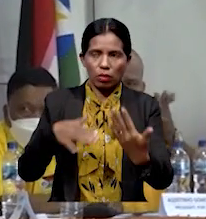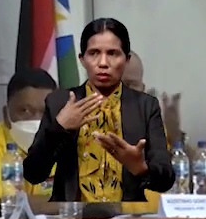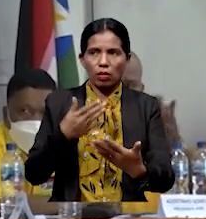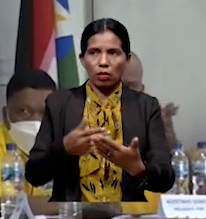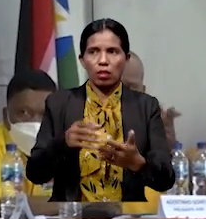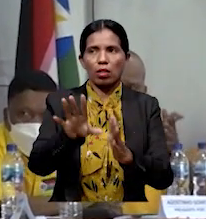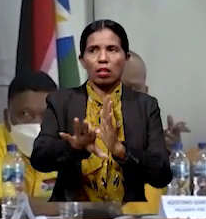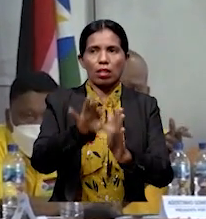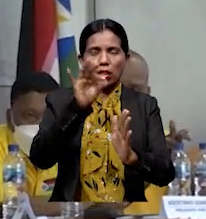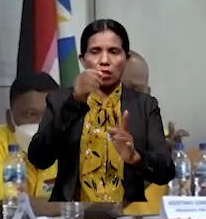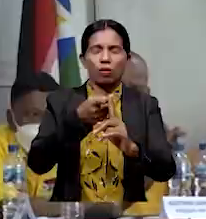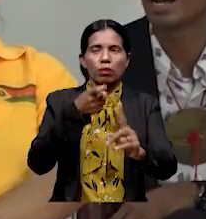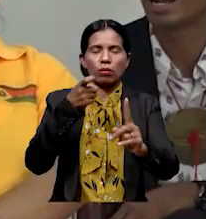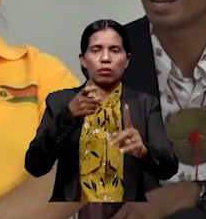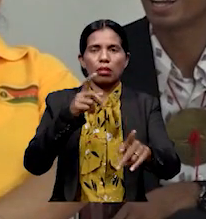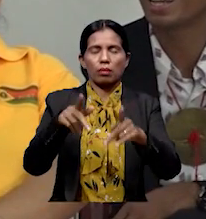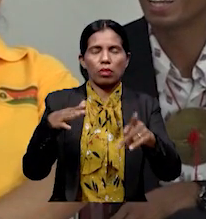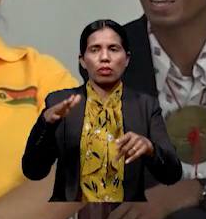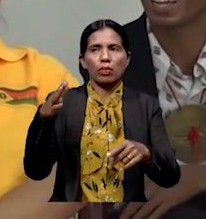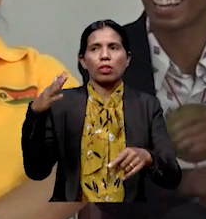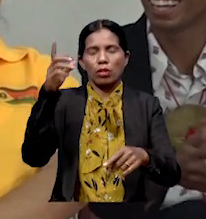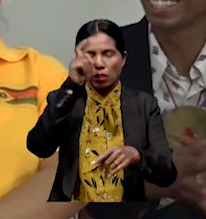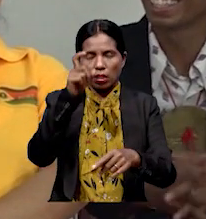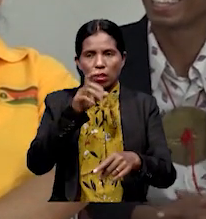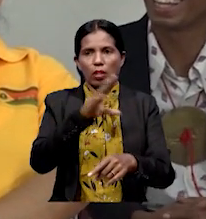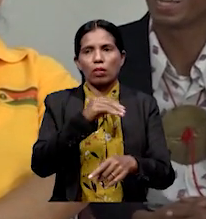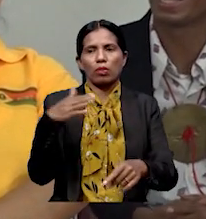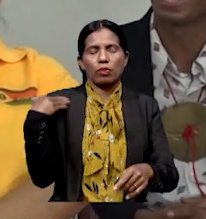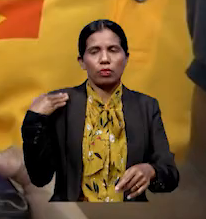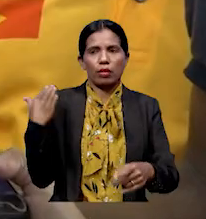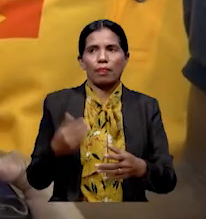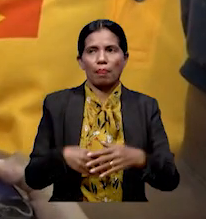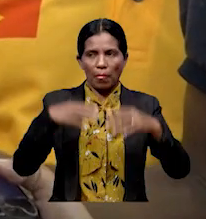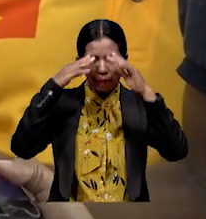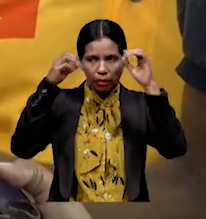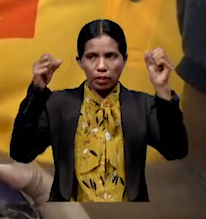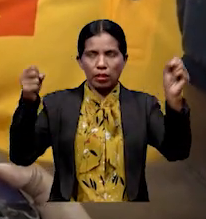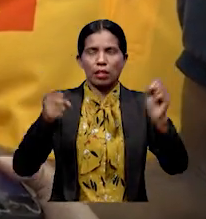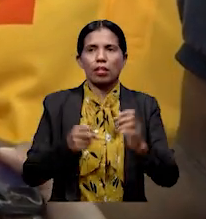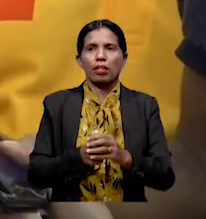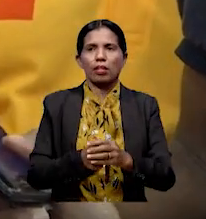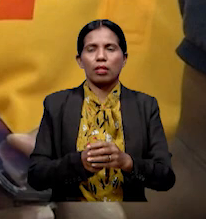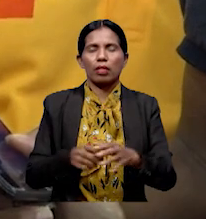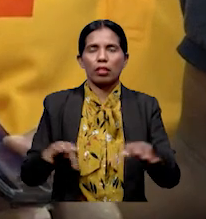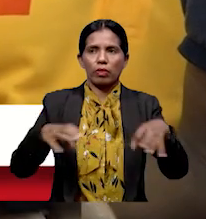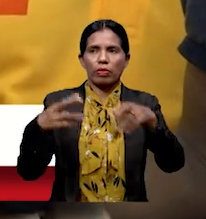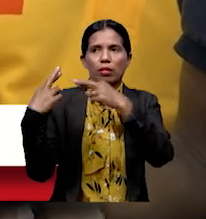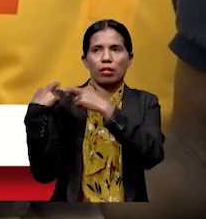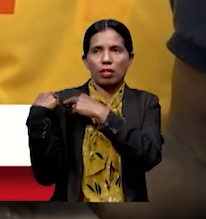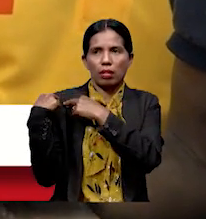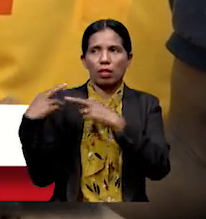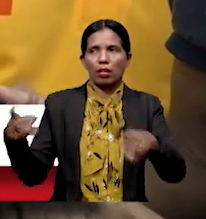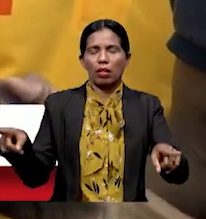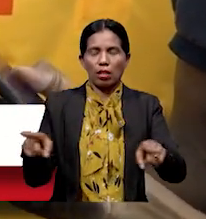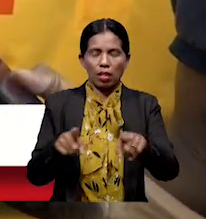poder político husi geração tuan mai geração fong. Porque Presidente da República nem nian nian canar e lio maka sai vanguarda